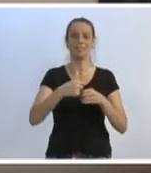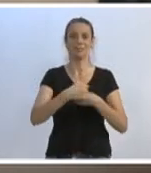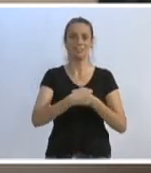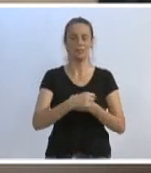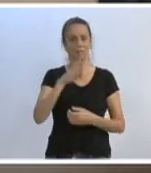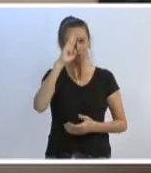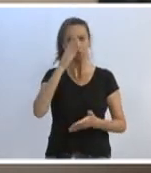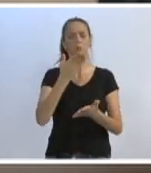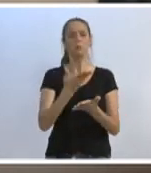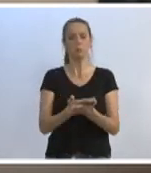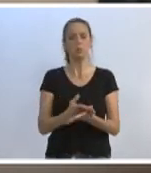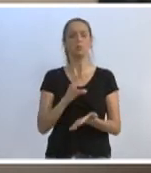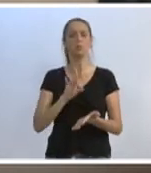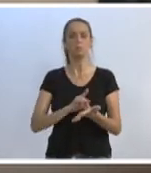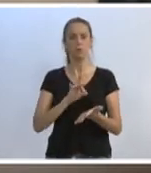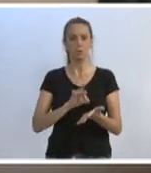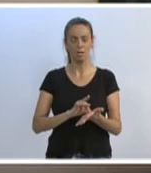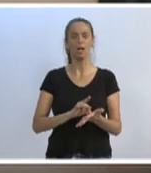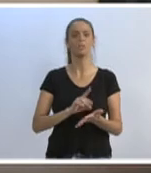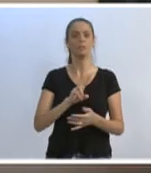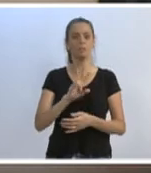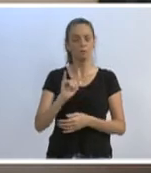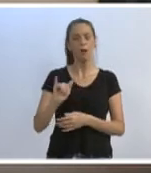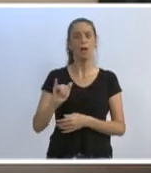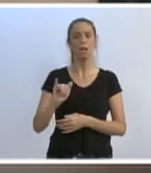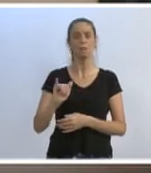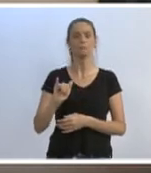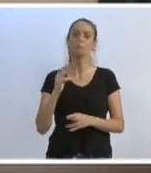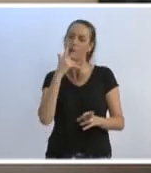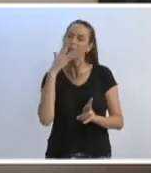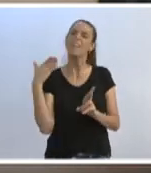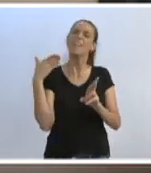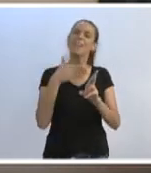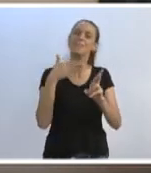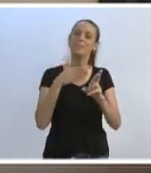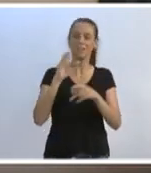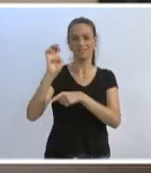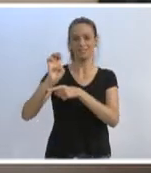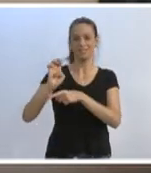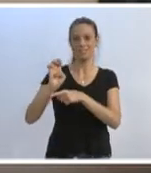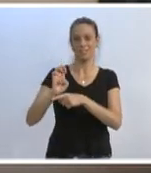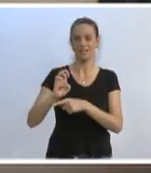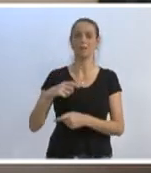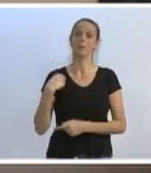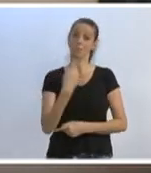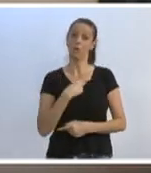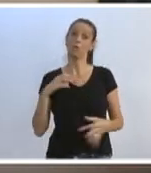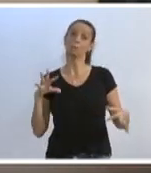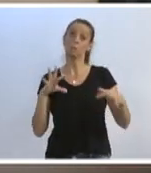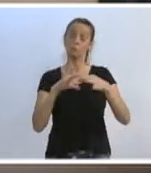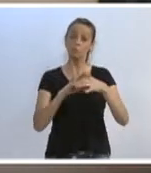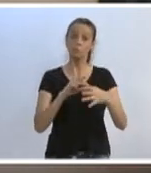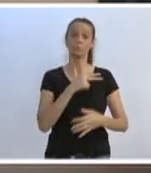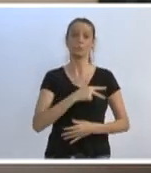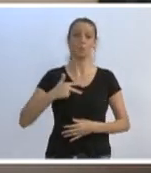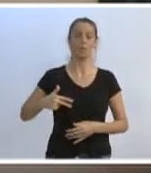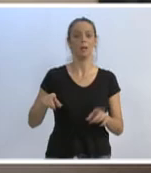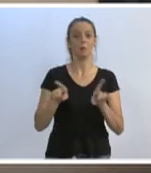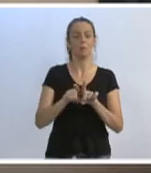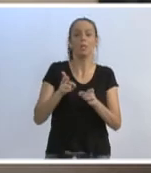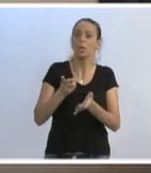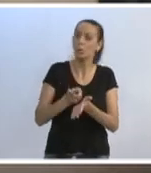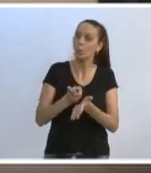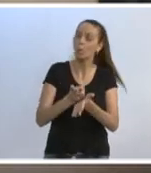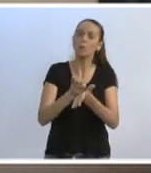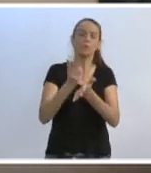dúvida nenhuma também do nosso estado e que nós queremos junto com o nosso deputado federal joão paulo kleinübing é com ç continuar